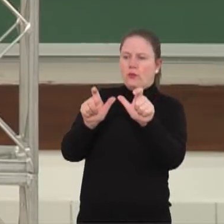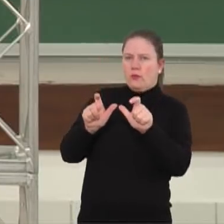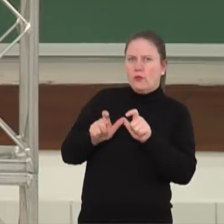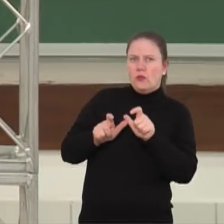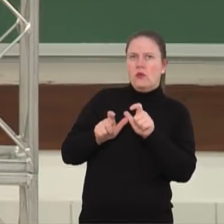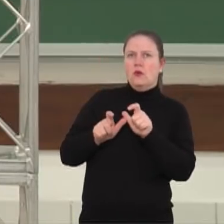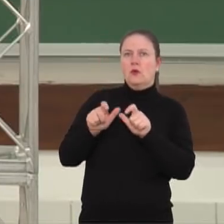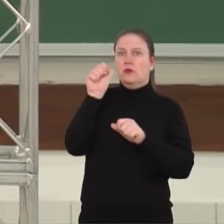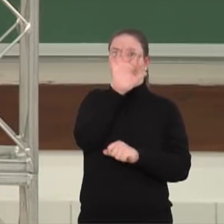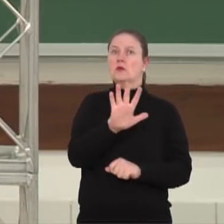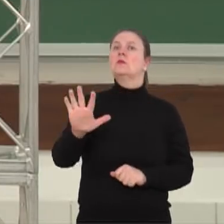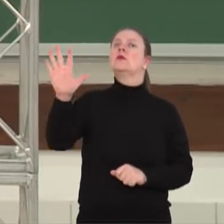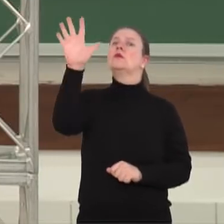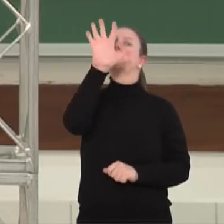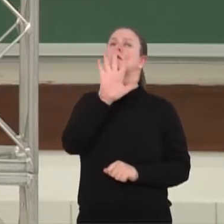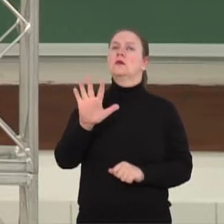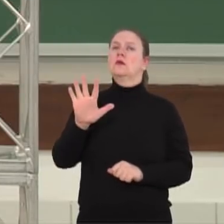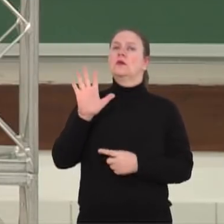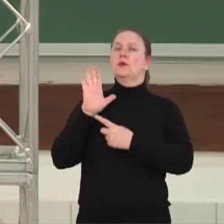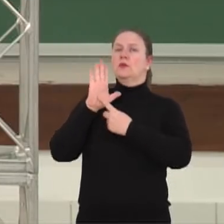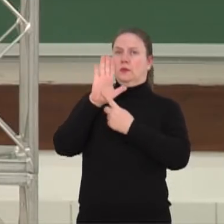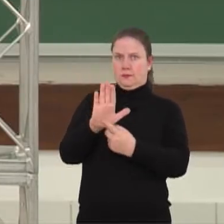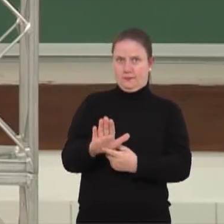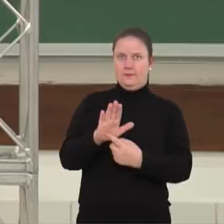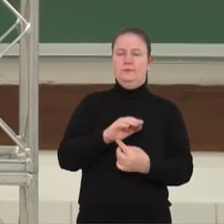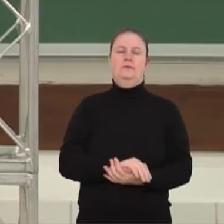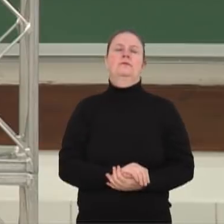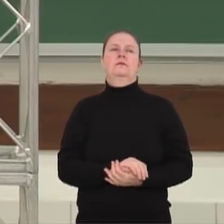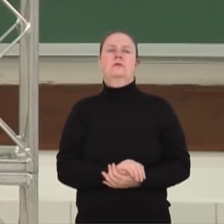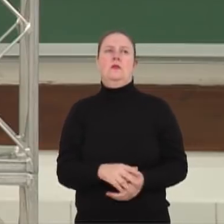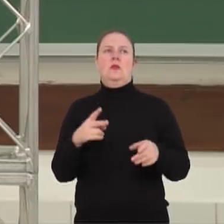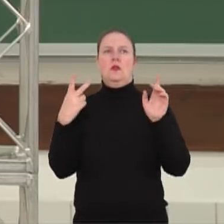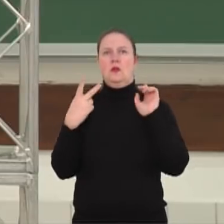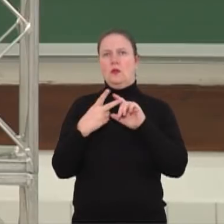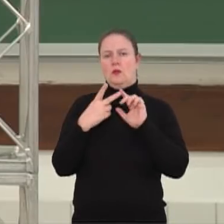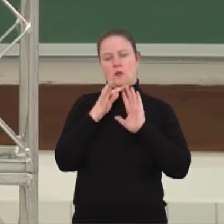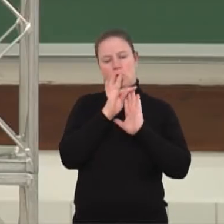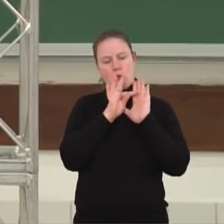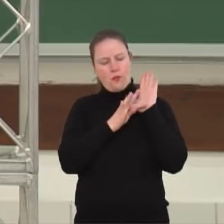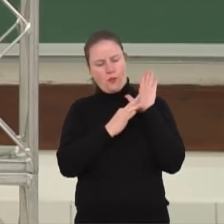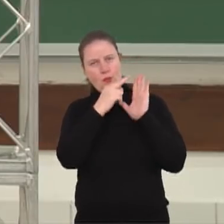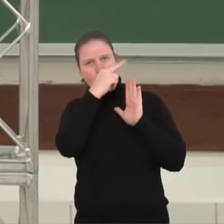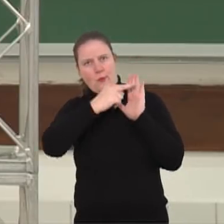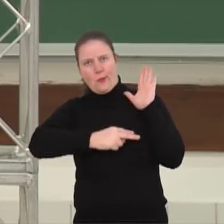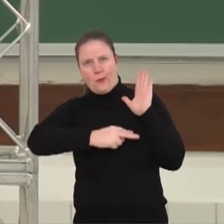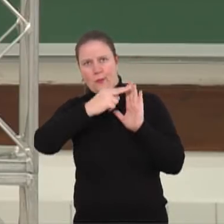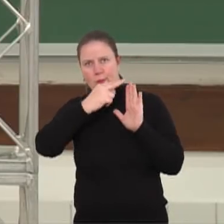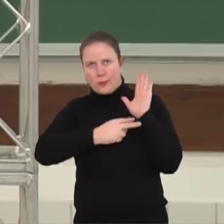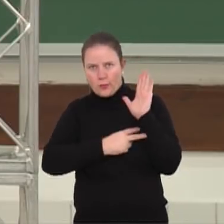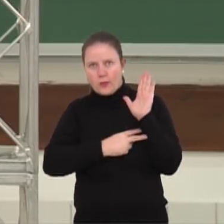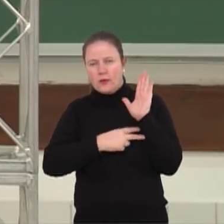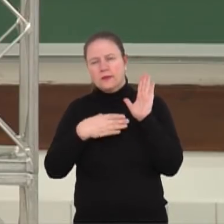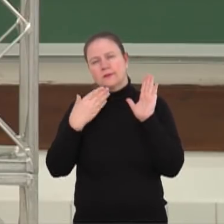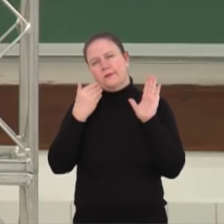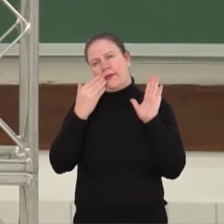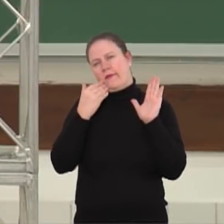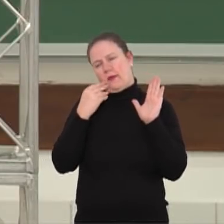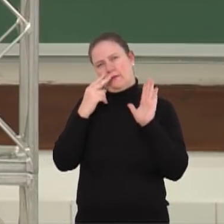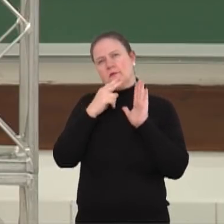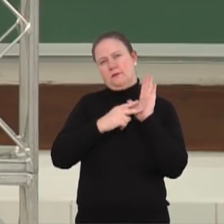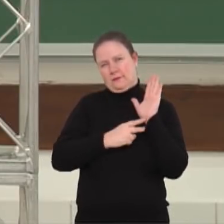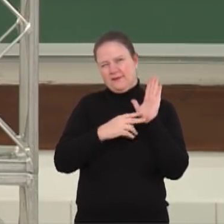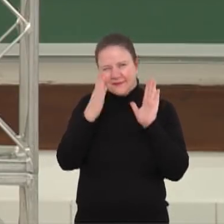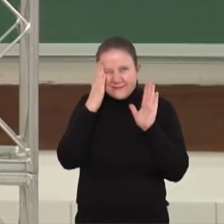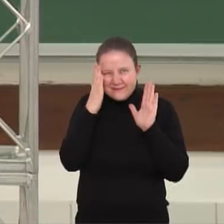são aquelas imagens que falam sobre algum lugar. A gente leu os textos estão cada vez mais fáceis de ler, vocês não